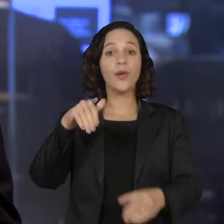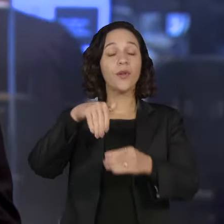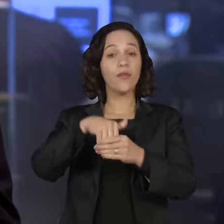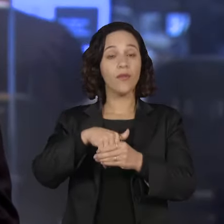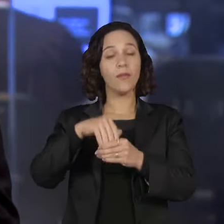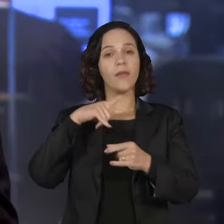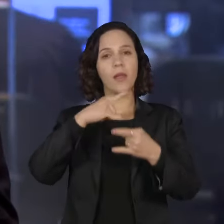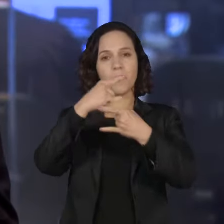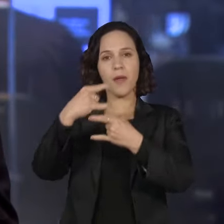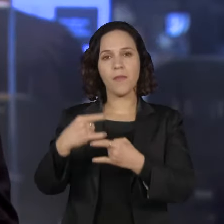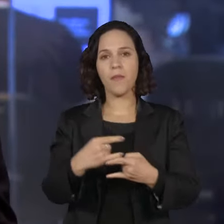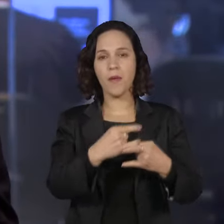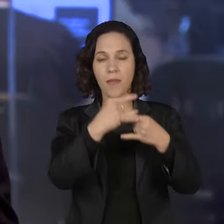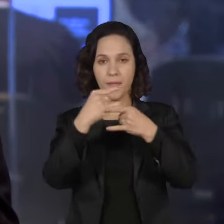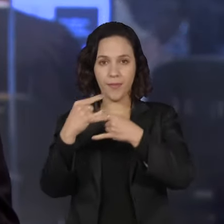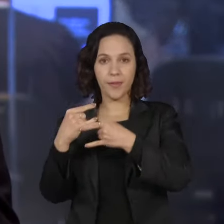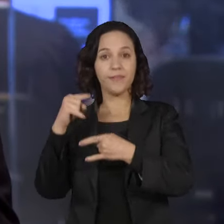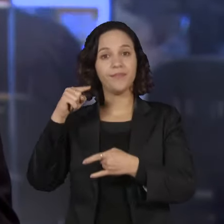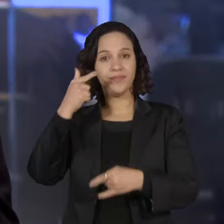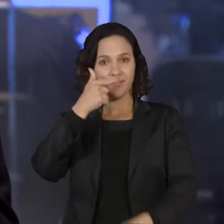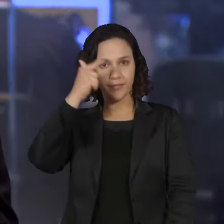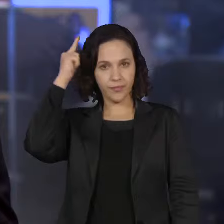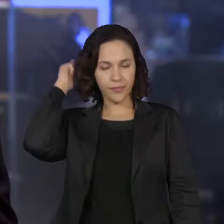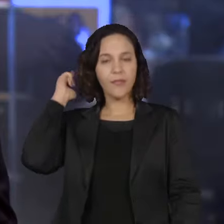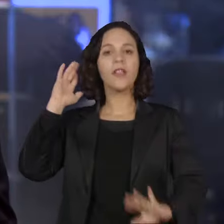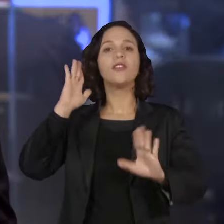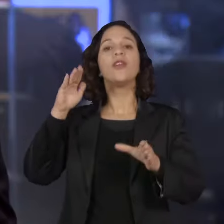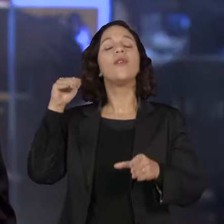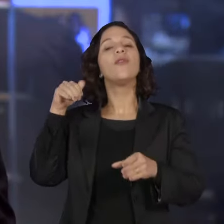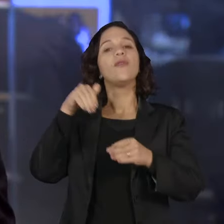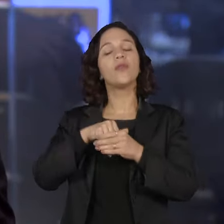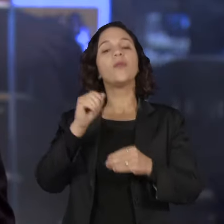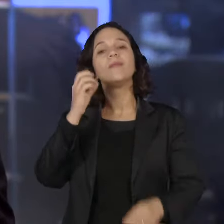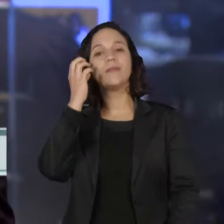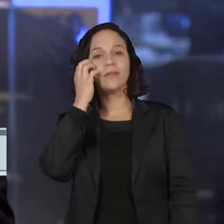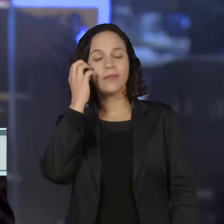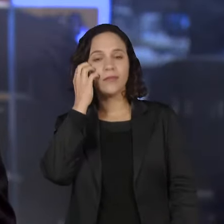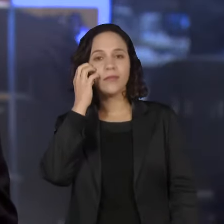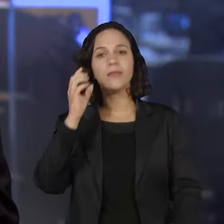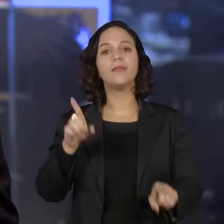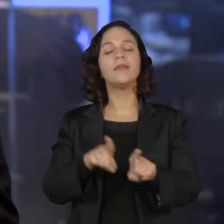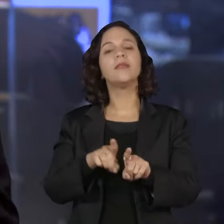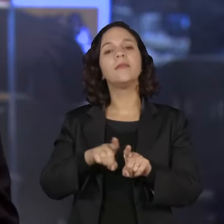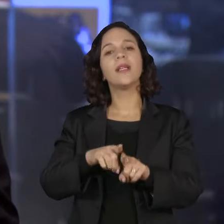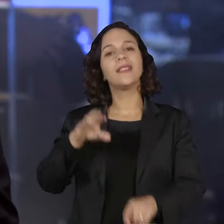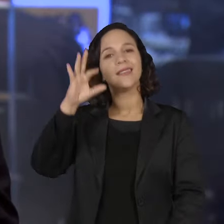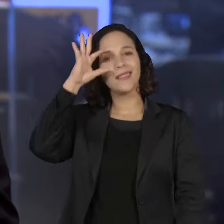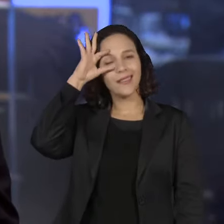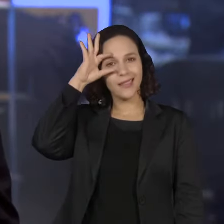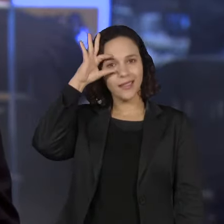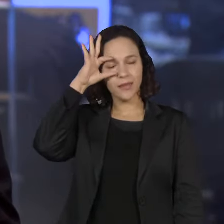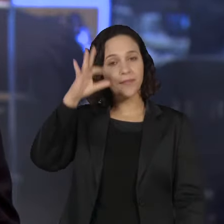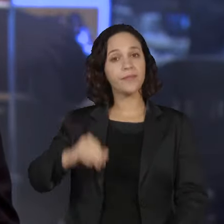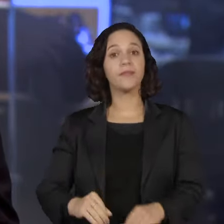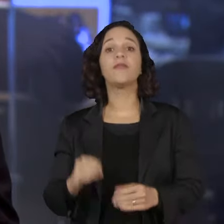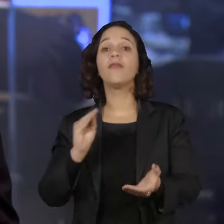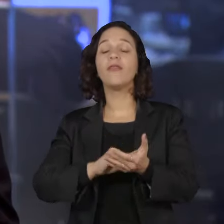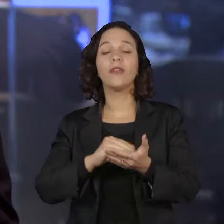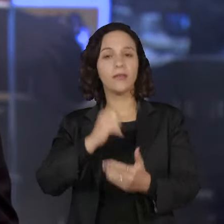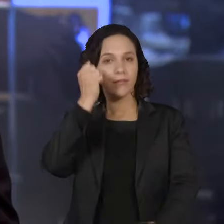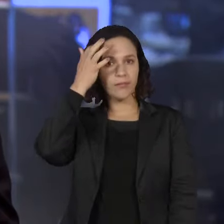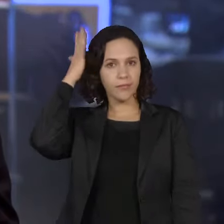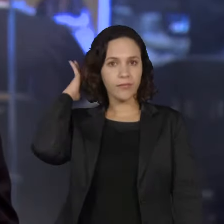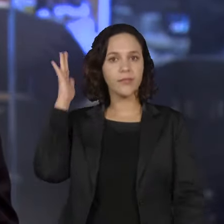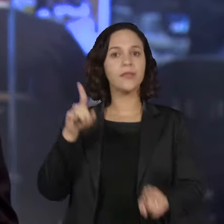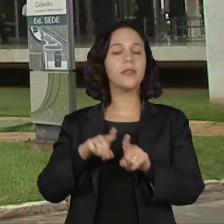em plenário virtual. Além do ministro Alexandre de Moraes, votaram a favor Flávio Dino e Cristiano Zanim. Ainda faltam os votos de Luiz Fux